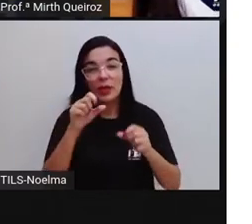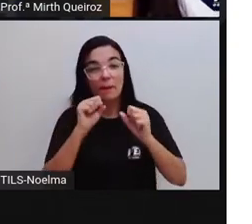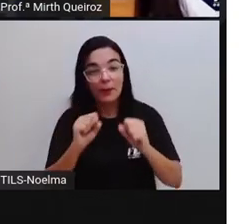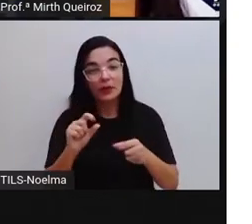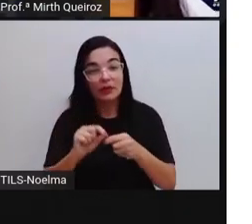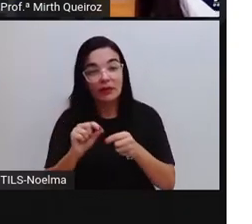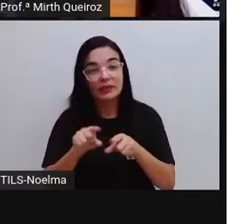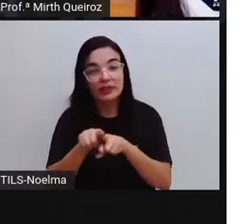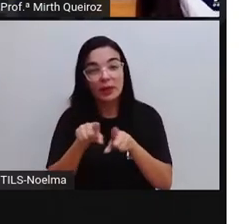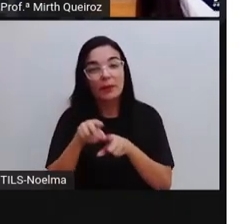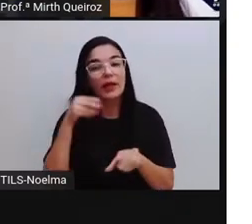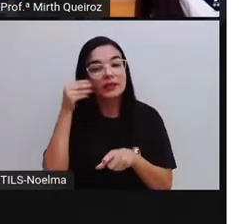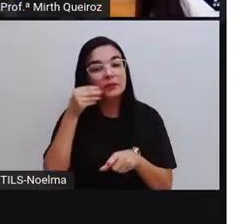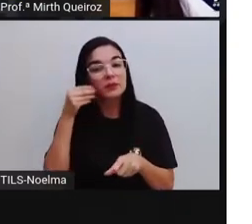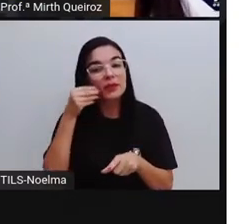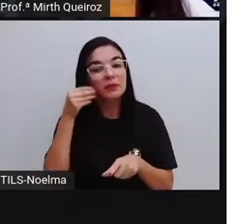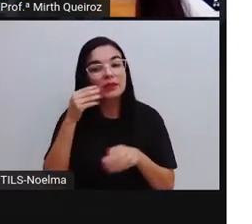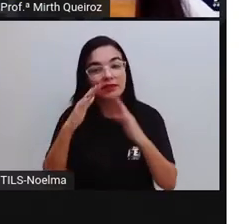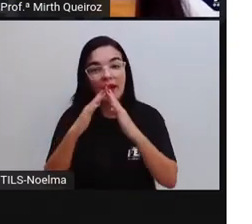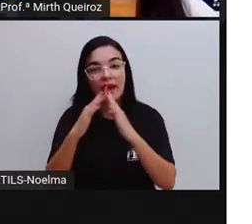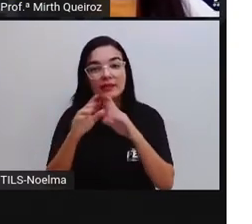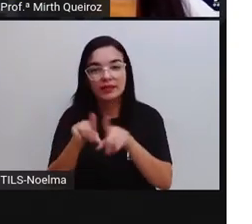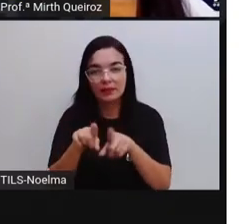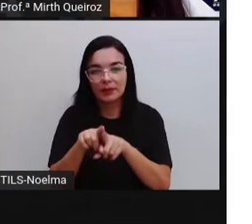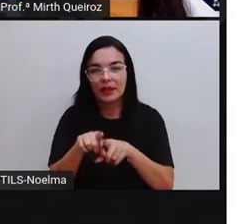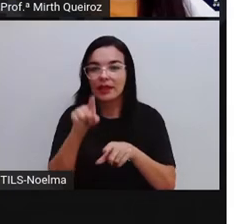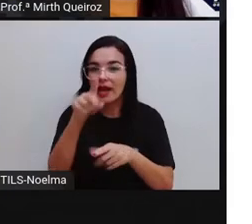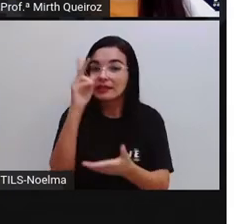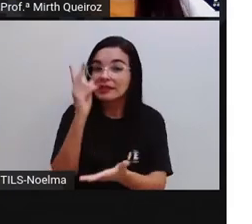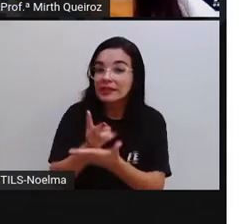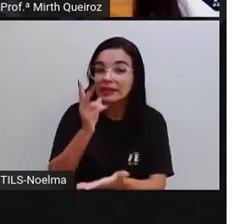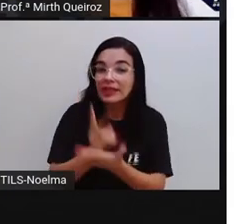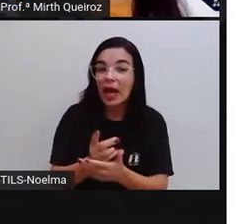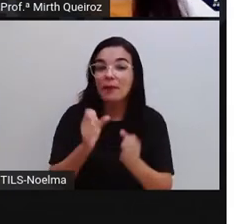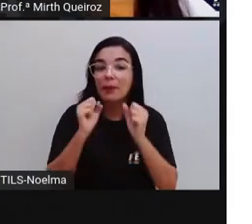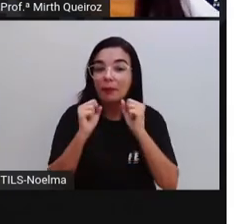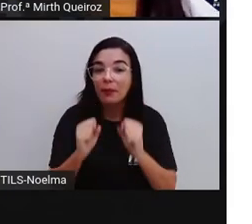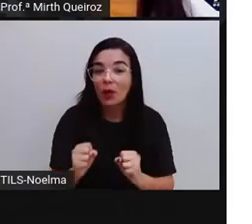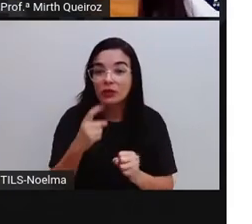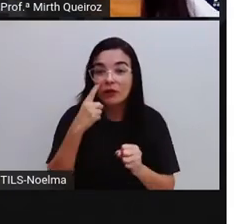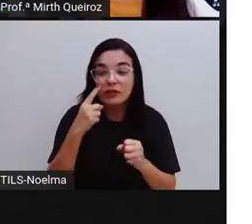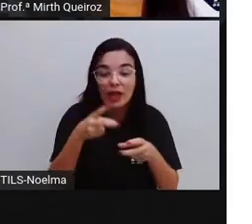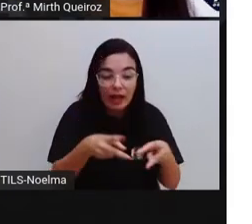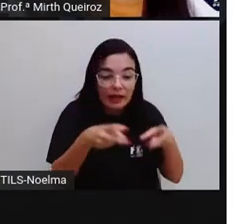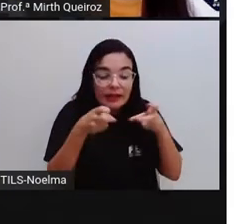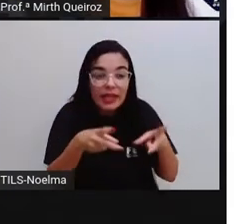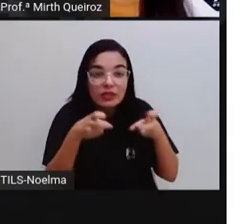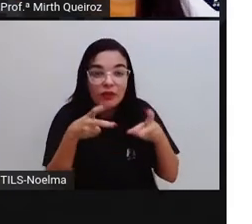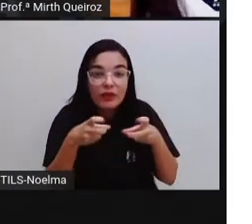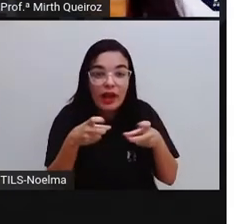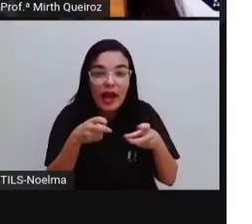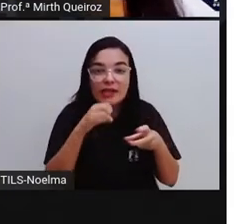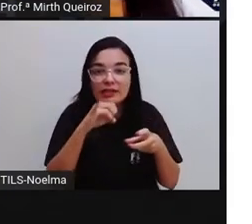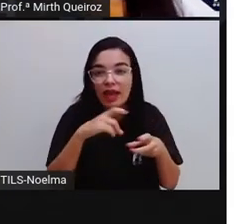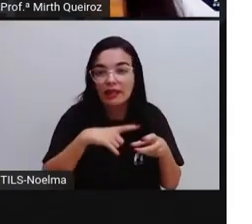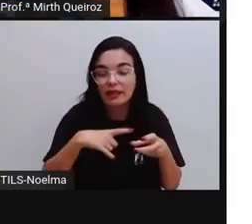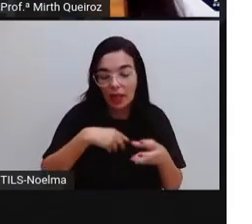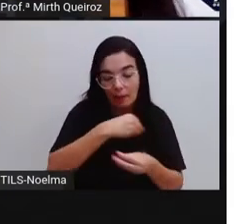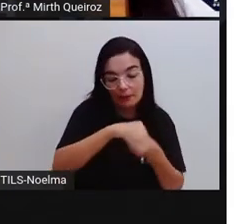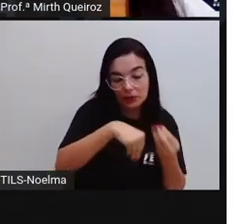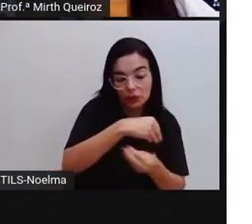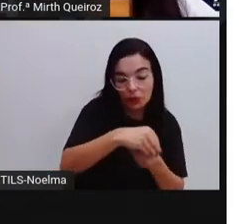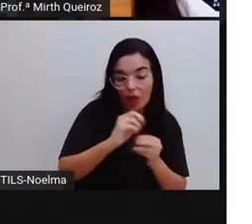sempre possível identificar um material, se um material é uma substância pura ou uma